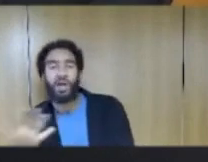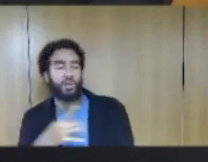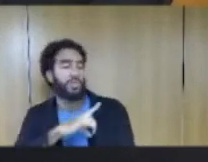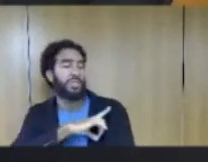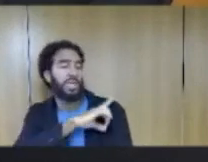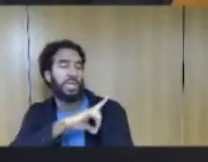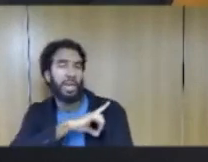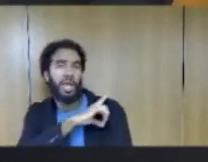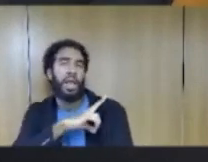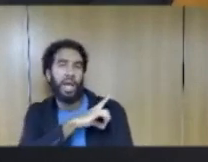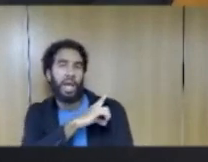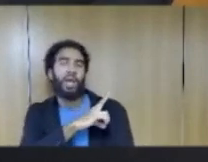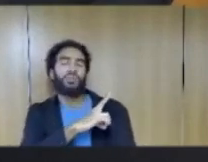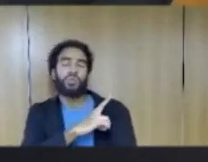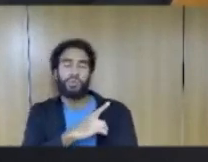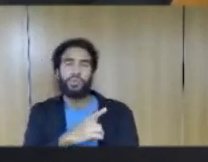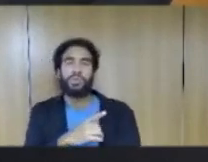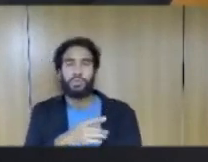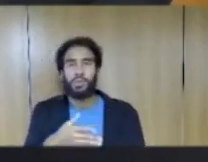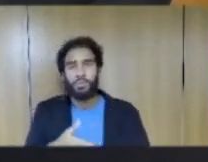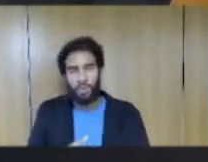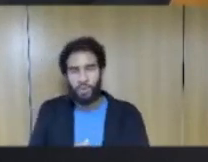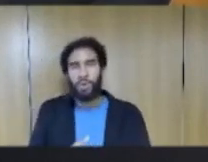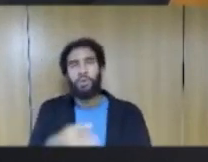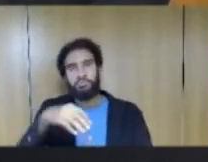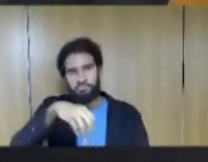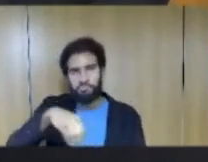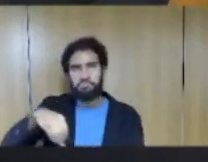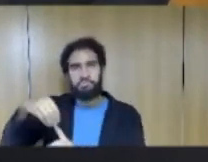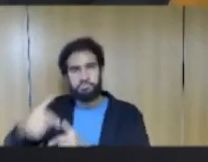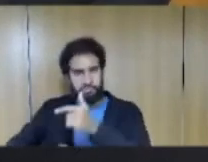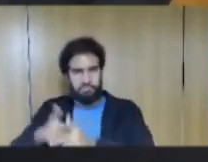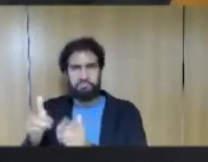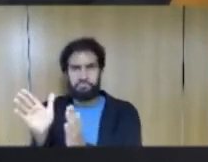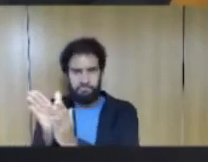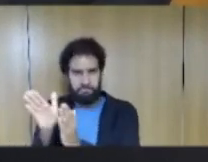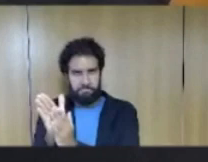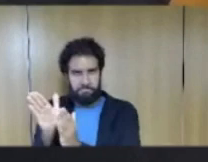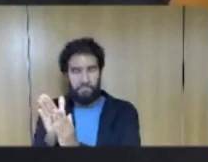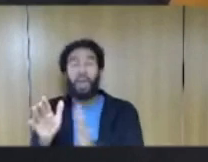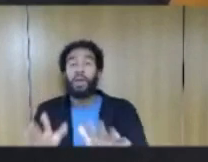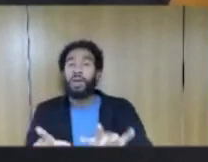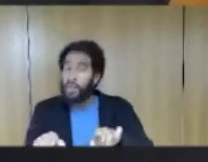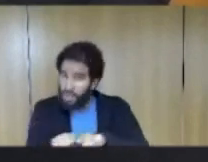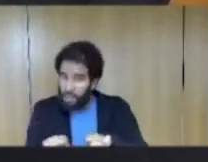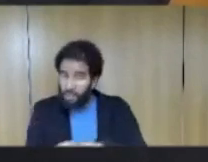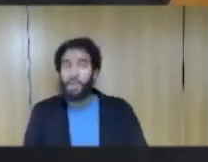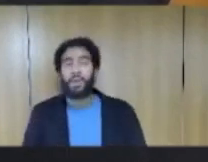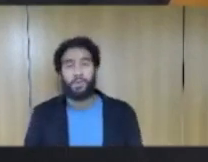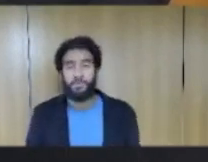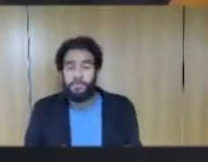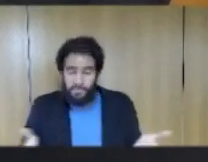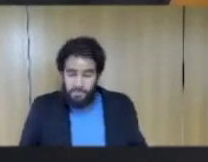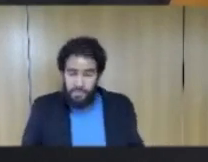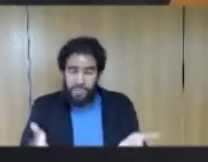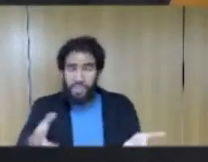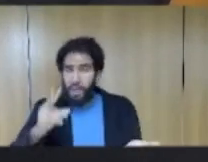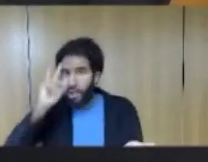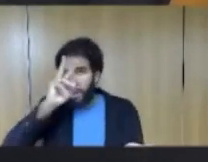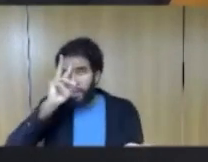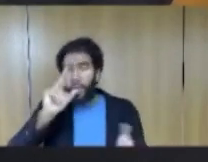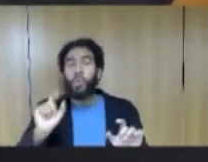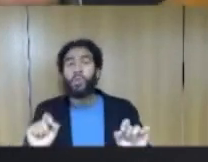da Polícia Civil nosso reconhecimento a esse trabalho mas também enaltecer que isso